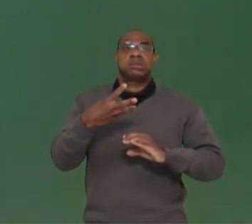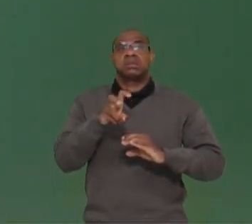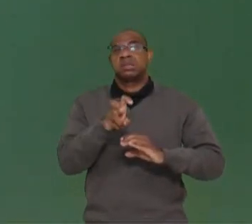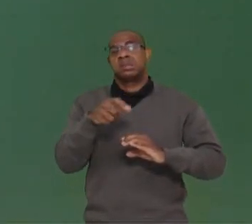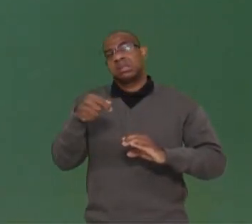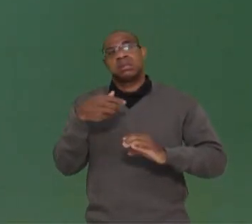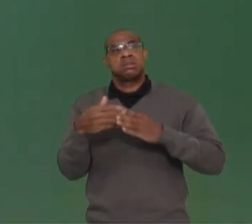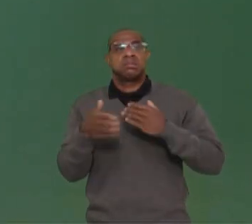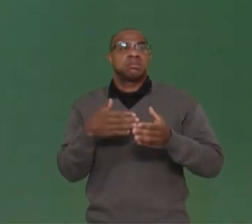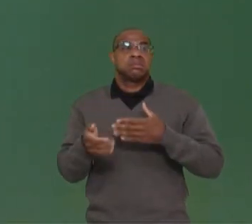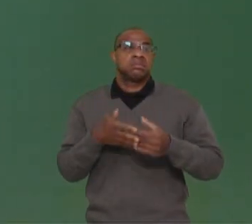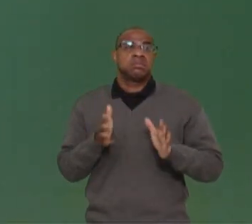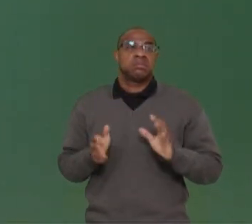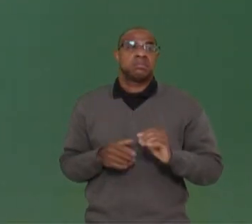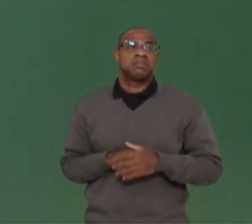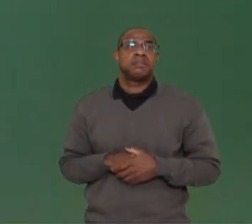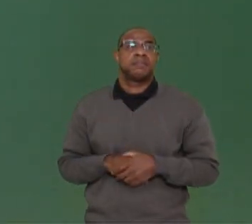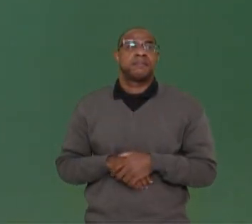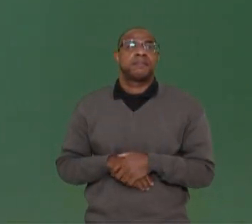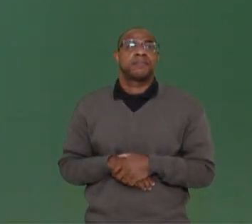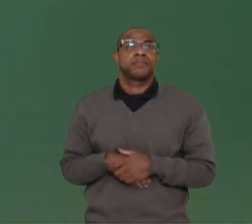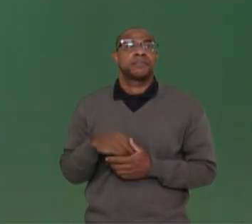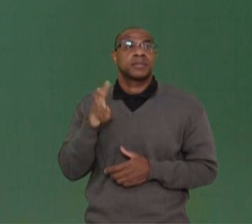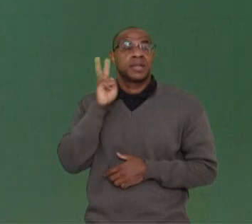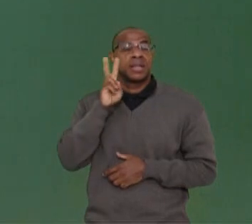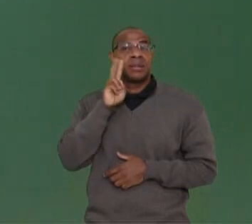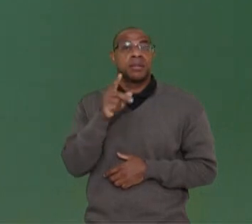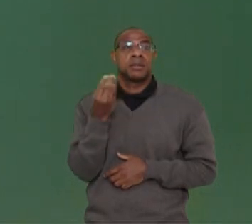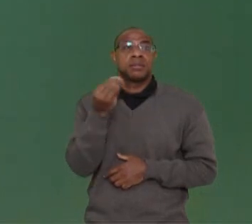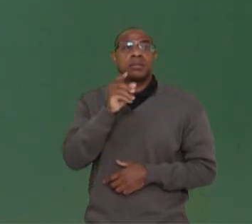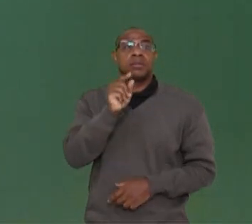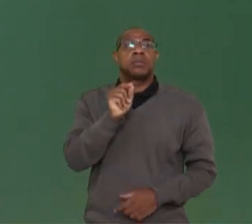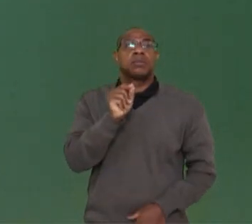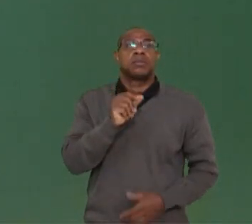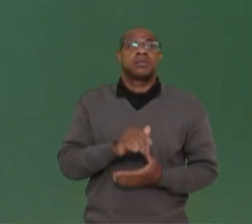todo. Lembra que o que a gente vai colocar aqui é o quê?